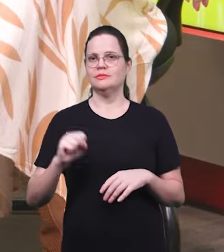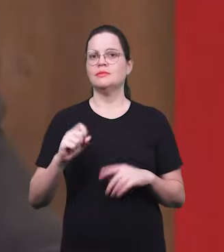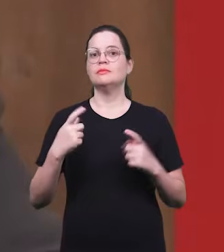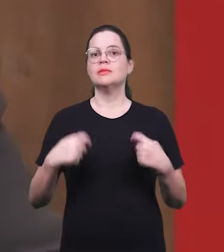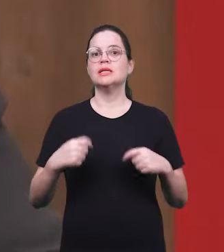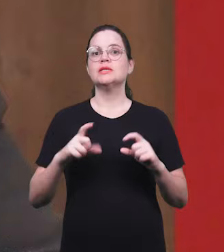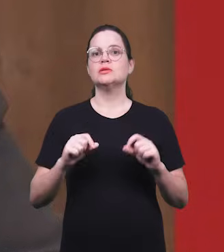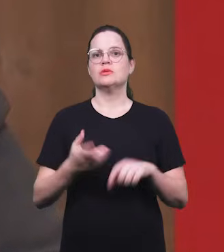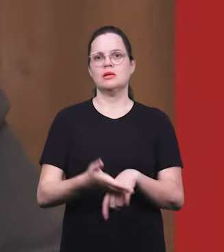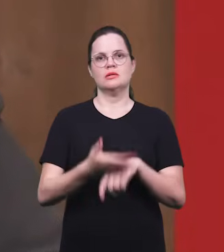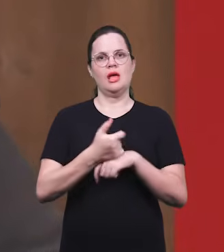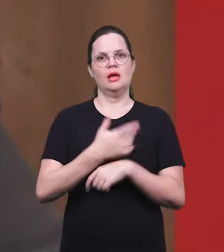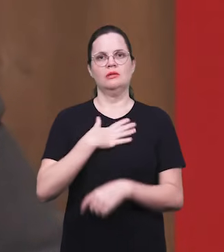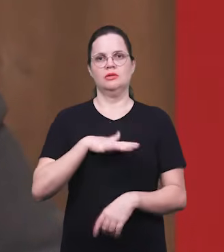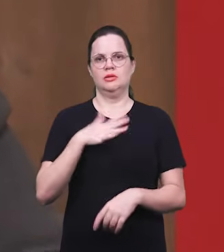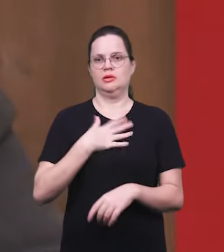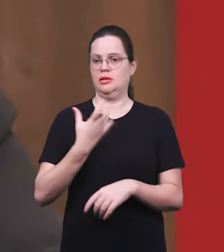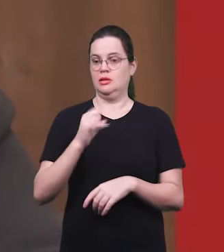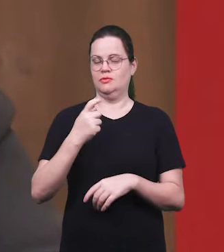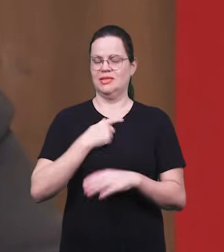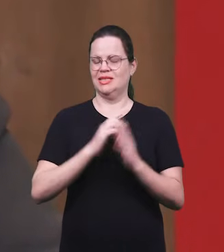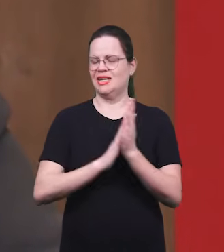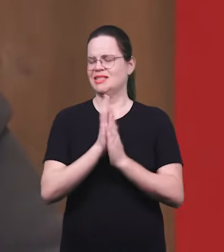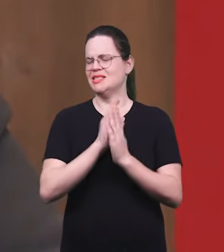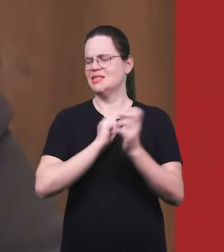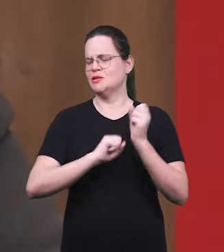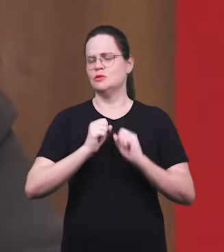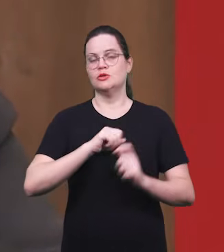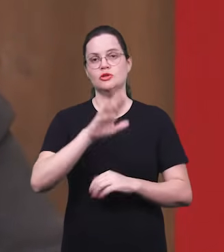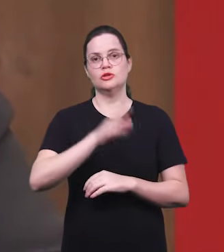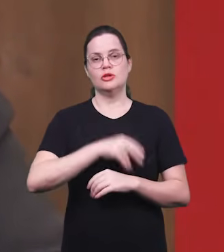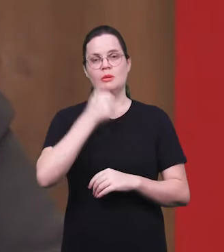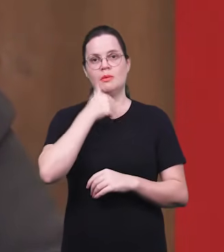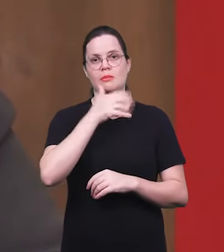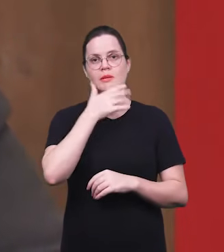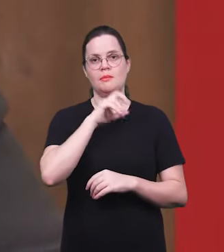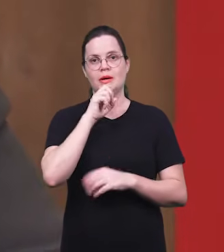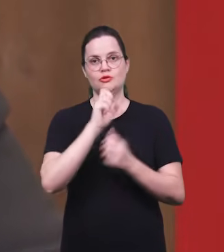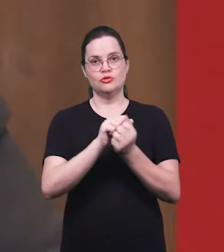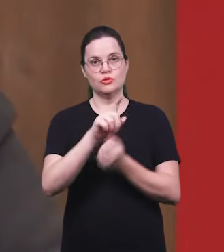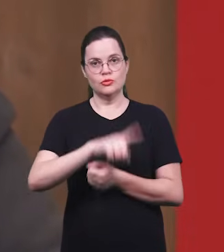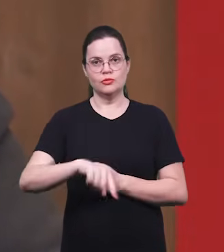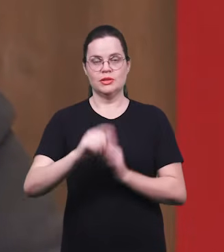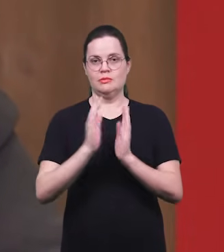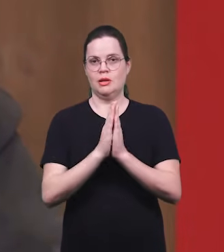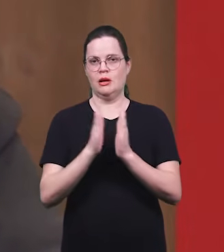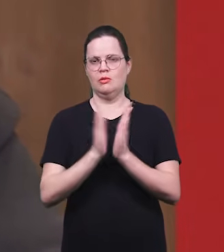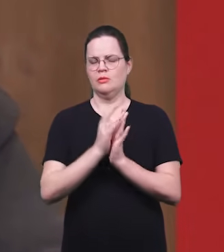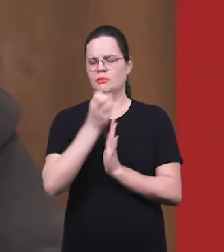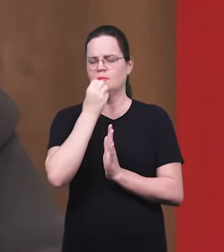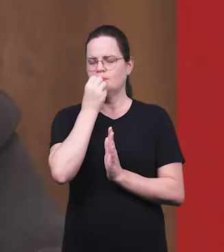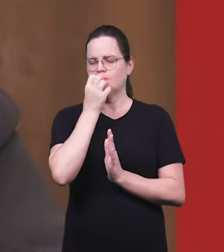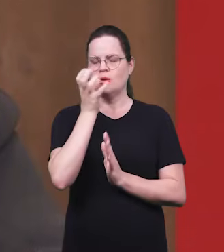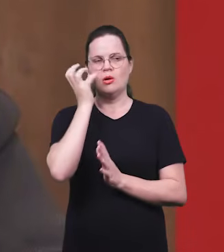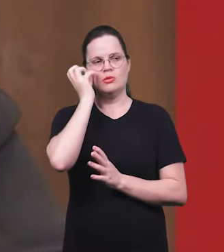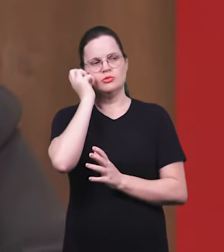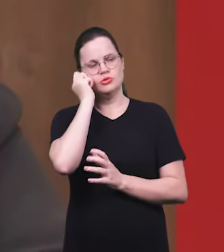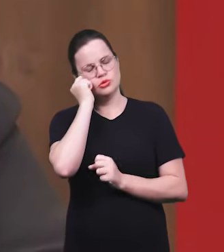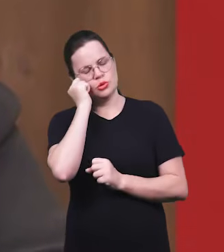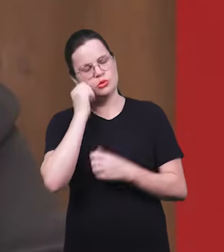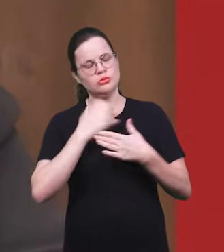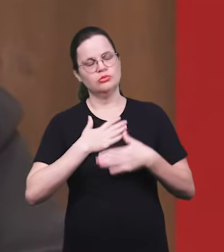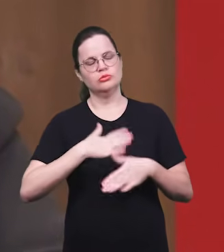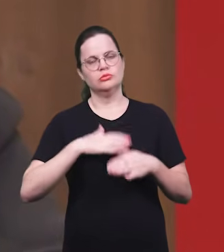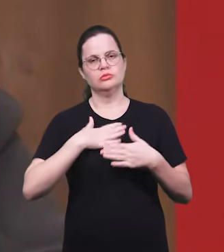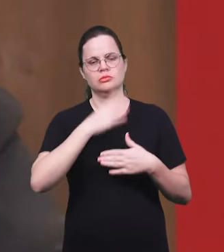precisa descansar mais cedo. Você está ansioso demais? Chama seu pai e sua mãe para orarem com você. Uma boa noite de sono, se